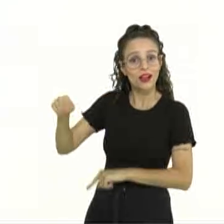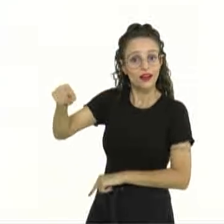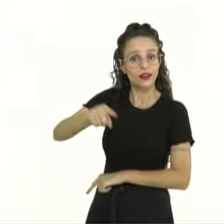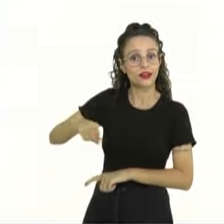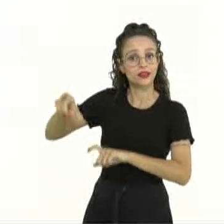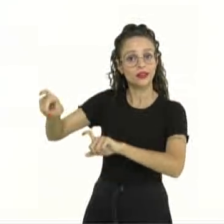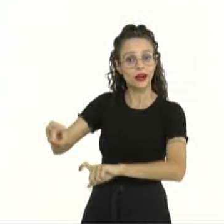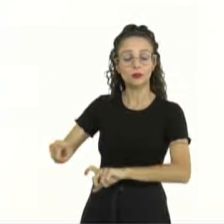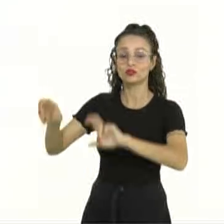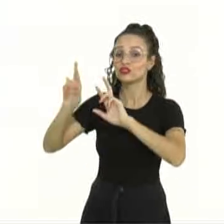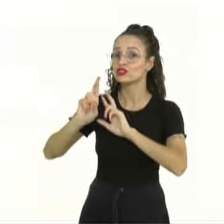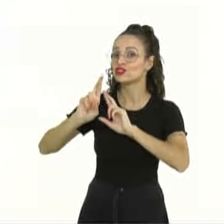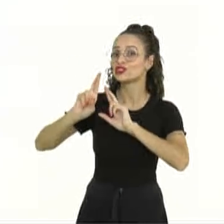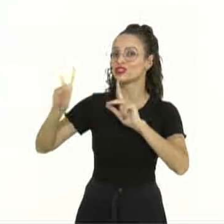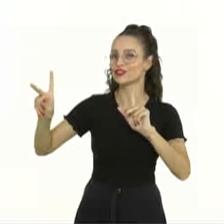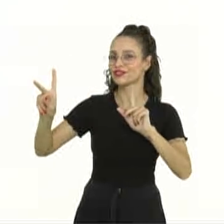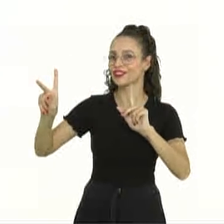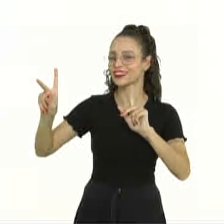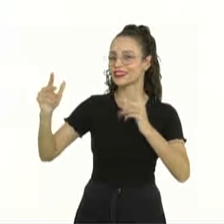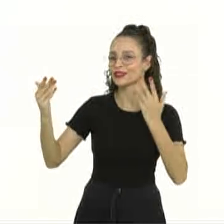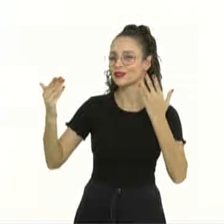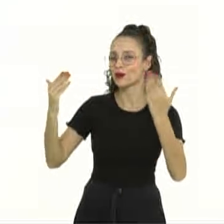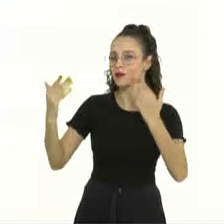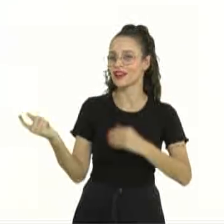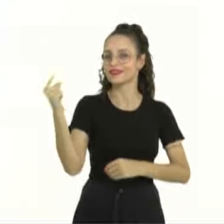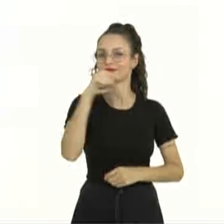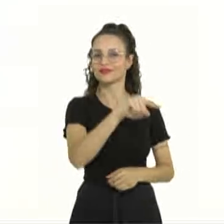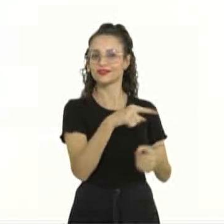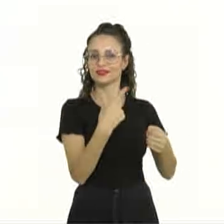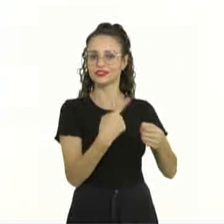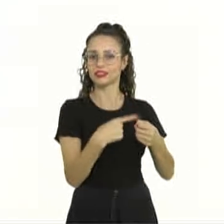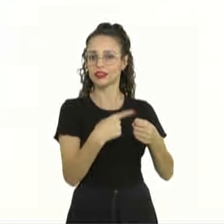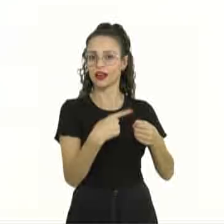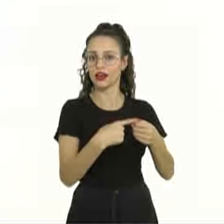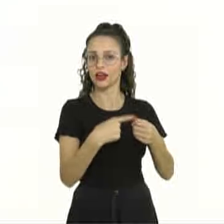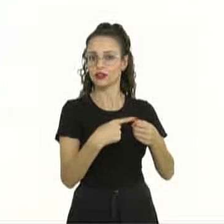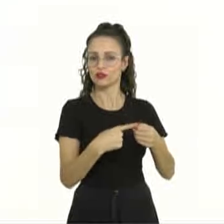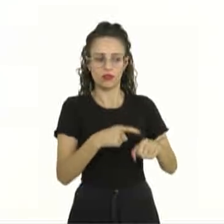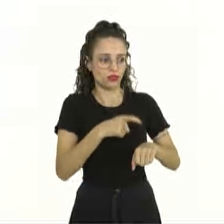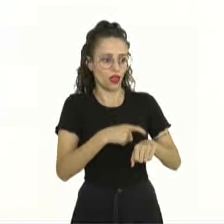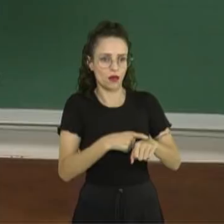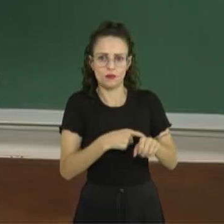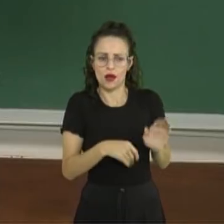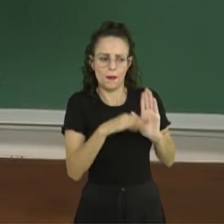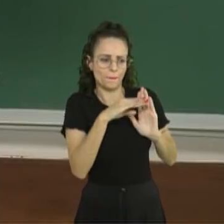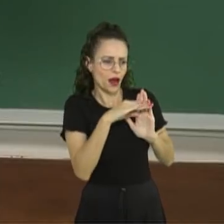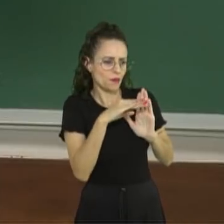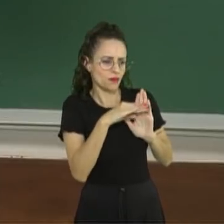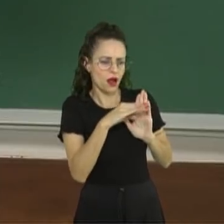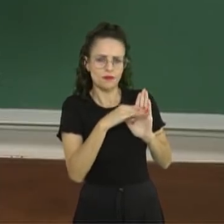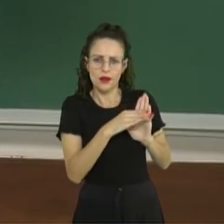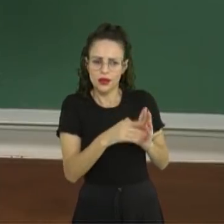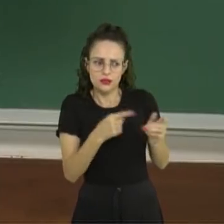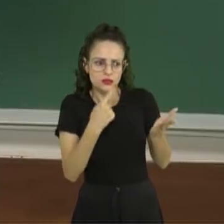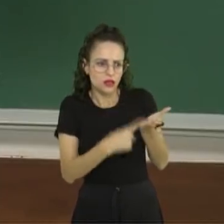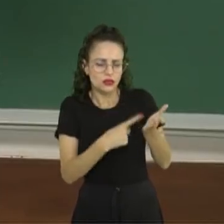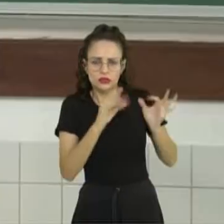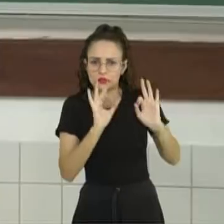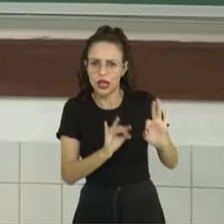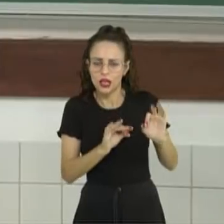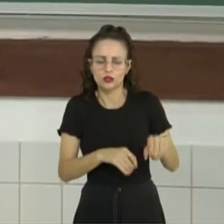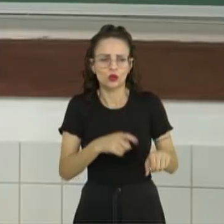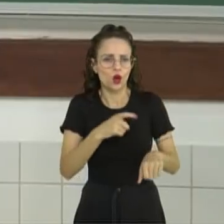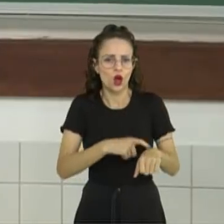é completamente diferente com o tempo da cidade. O tempo da cidade é cronometrado, ele é pontual. É exatamente no momento